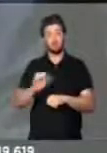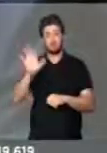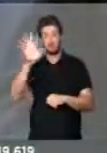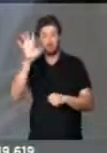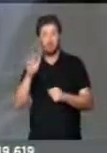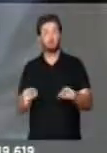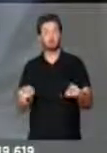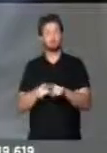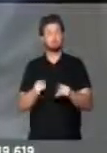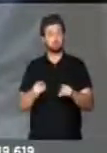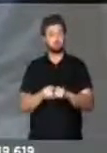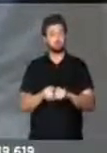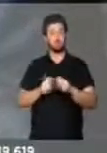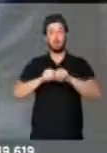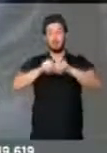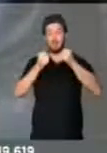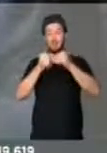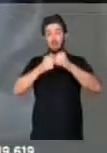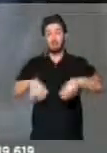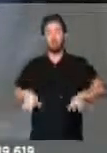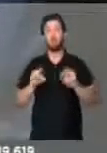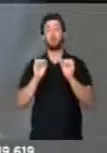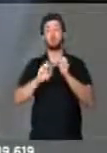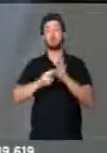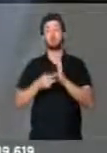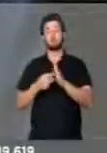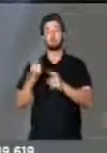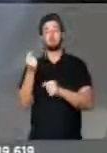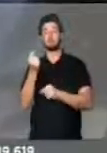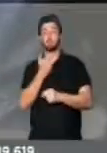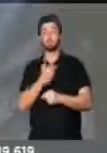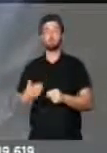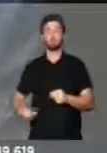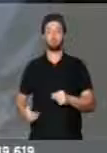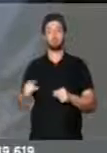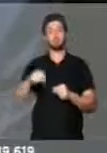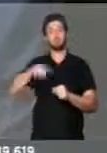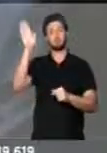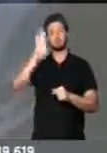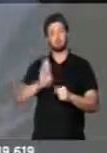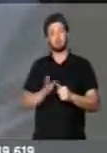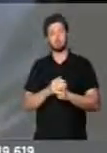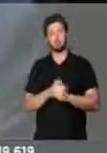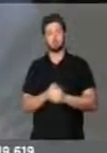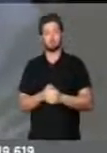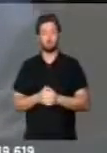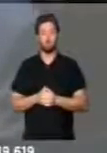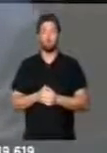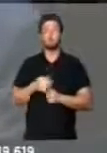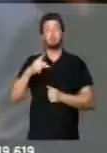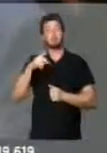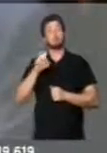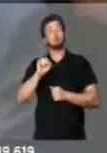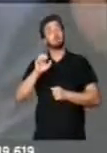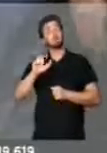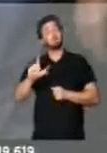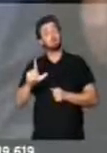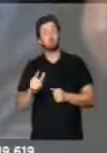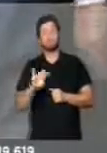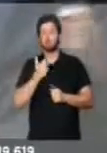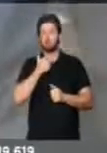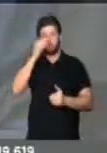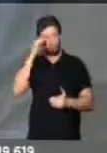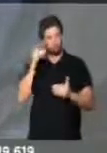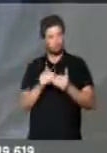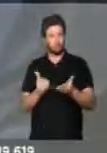e também com a destruição do que é patrimônio público no nosso país. O pessoal não poderia